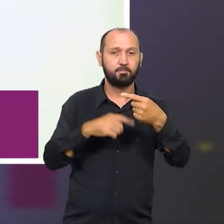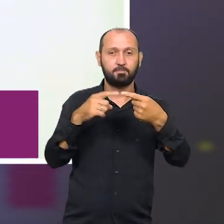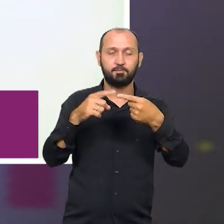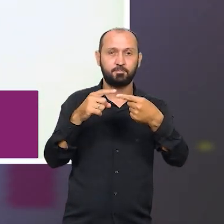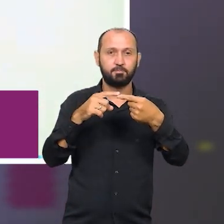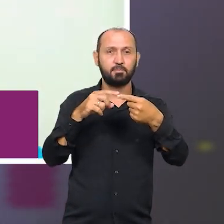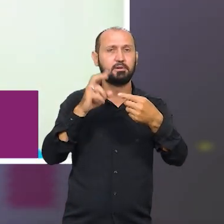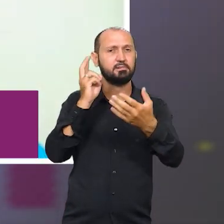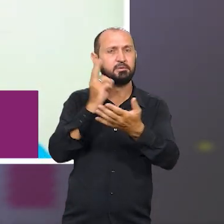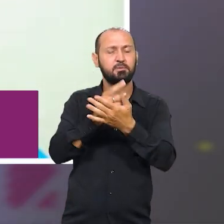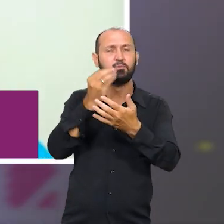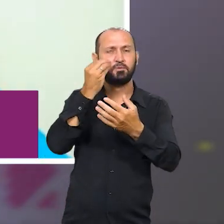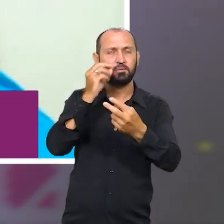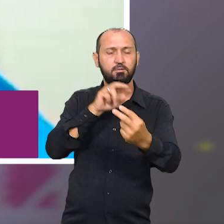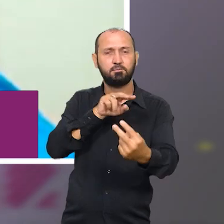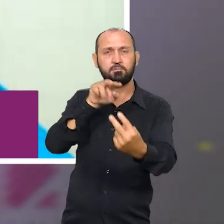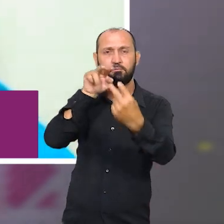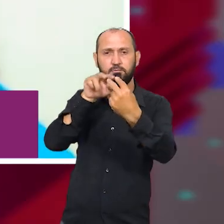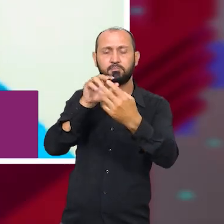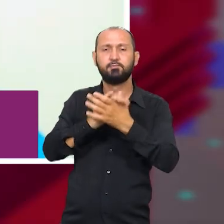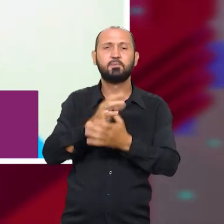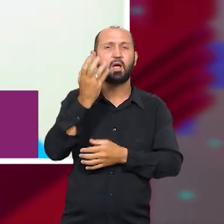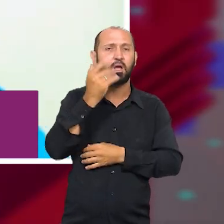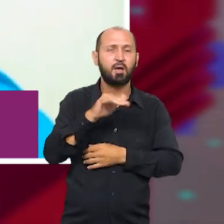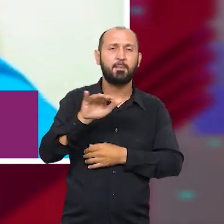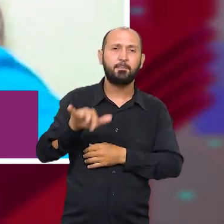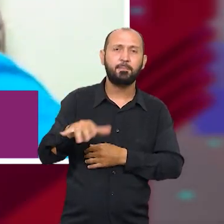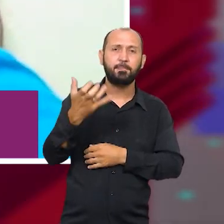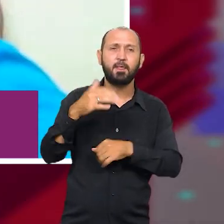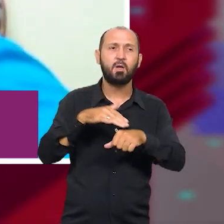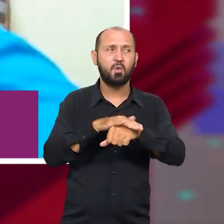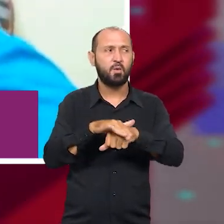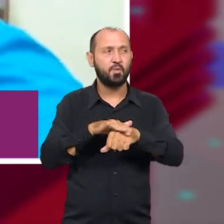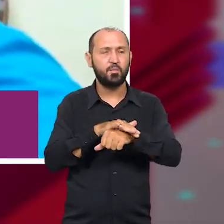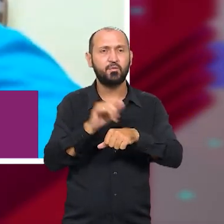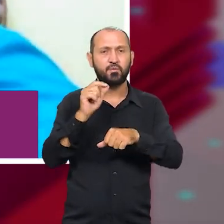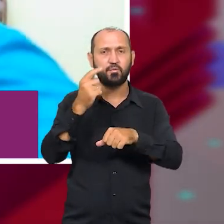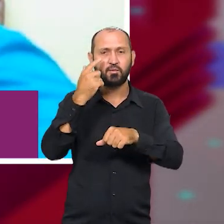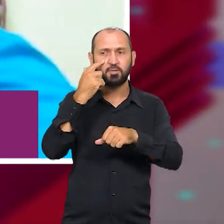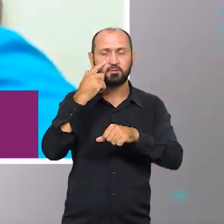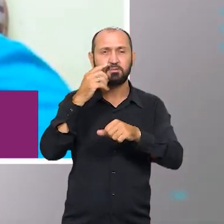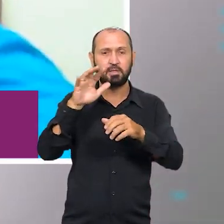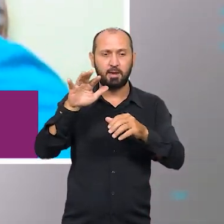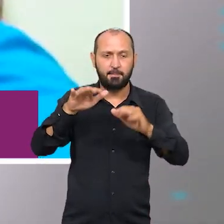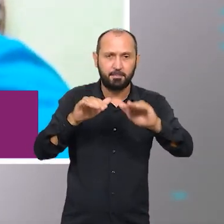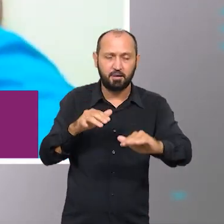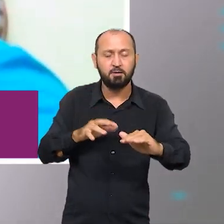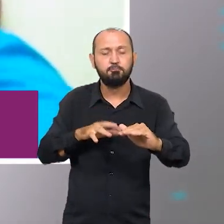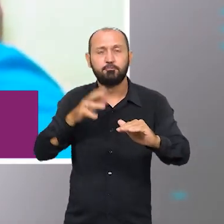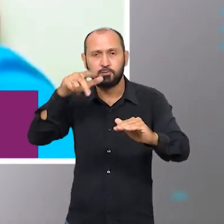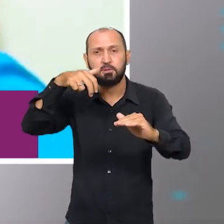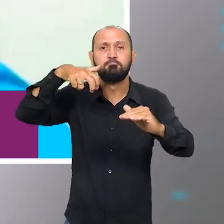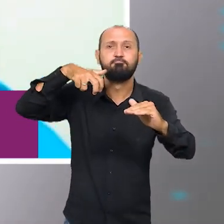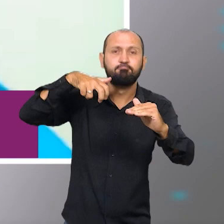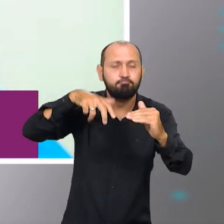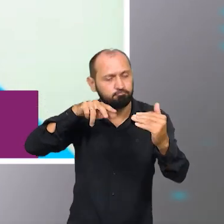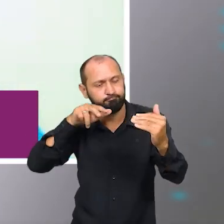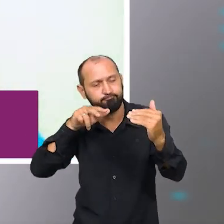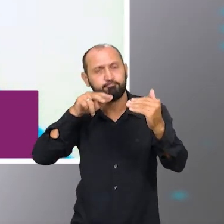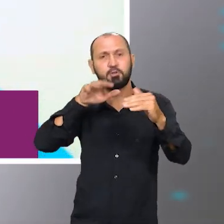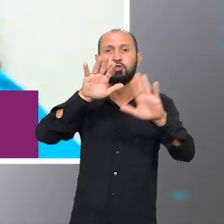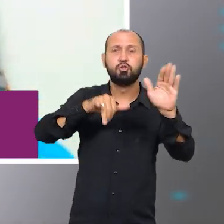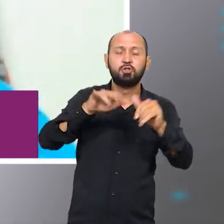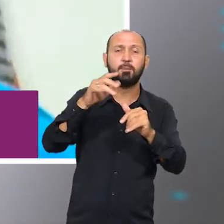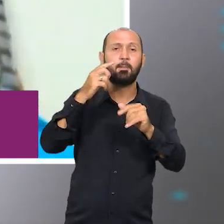visual. Se a criança é menor, quer conversar com ela, baixar na visão da pessoa e chamar a atenção, porque eles são